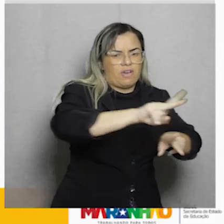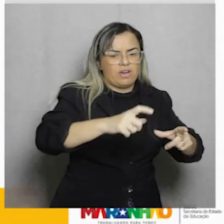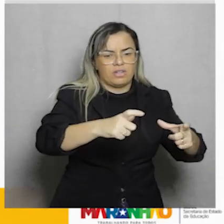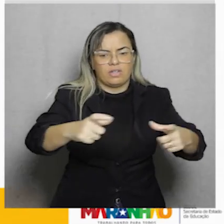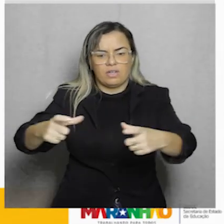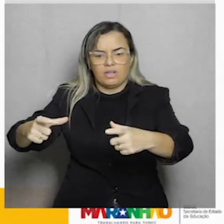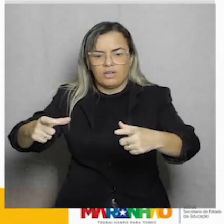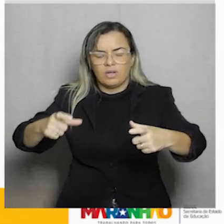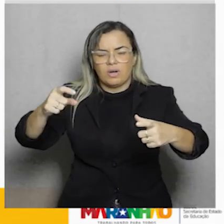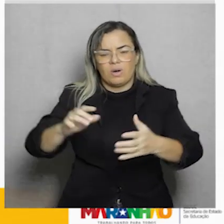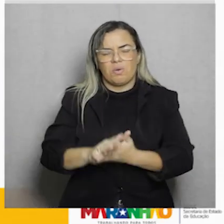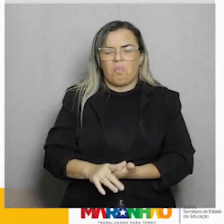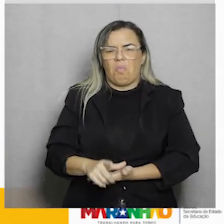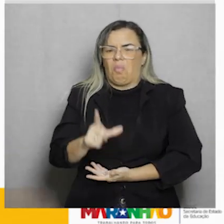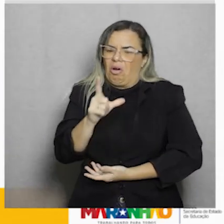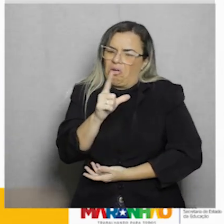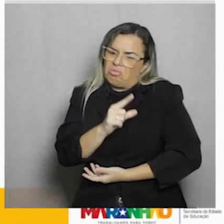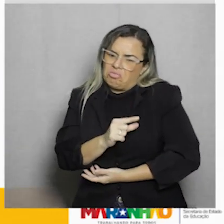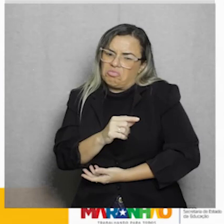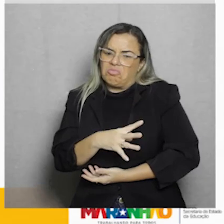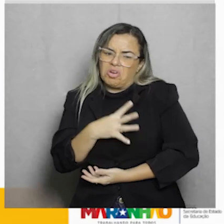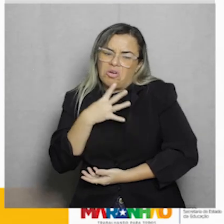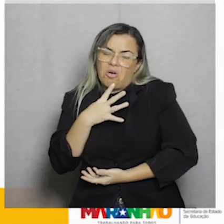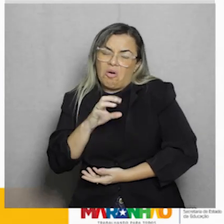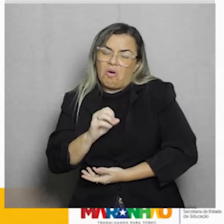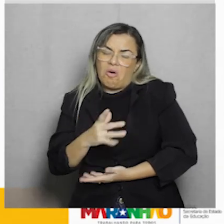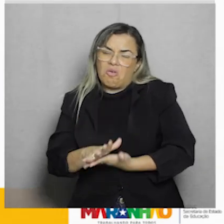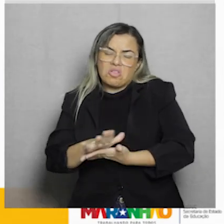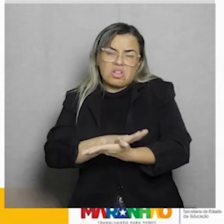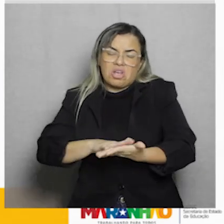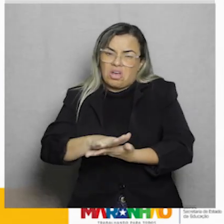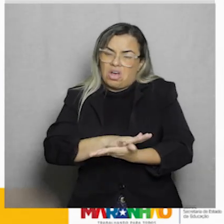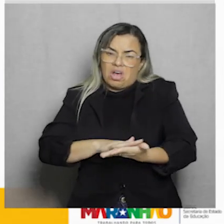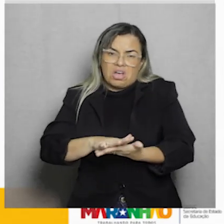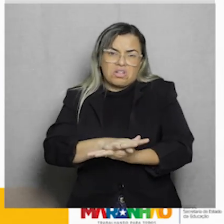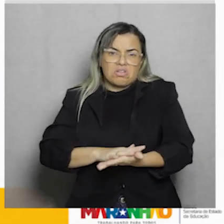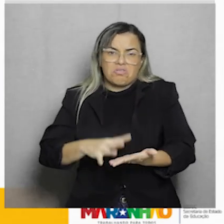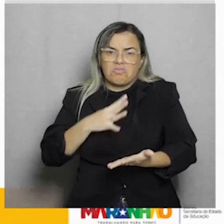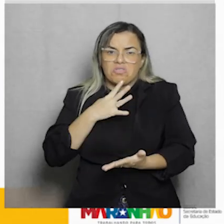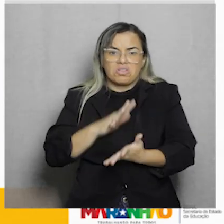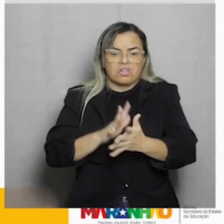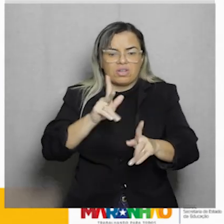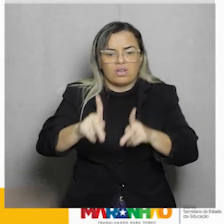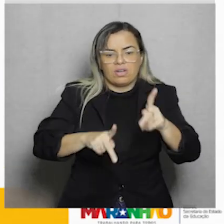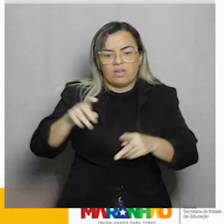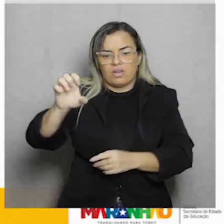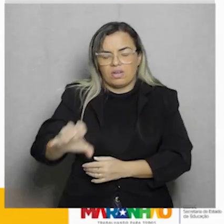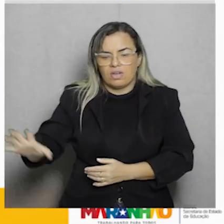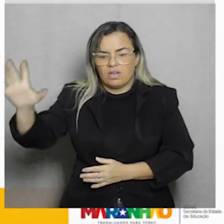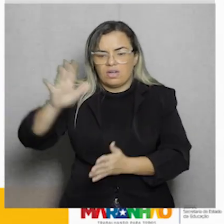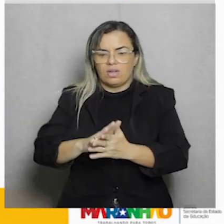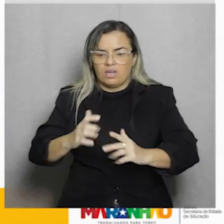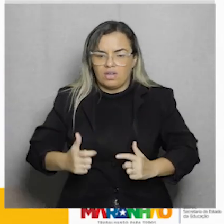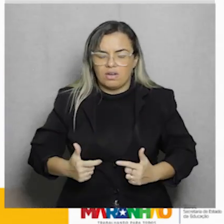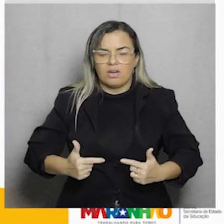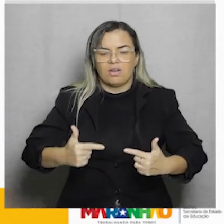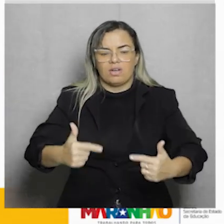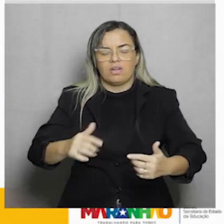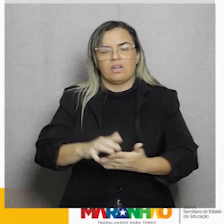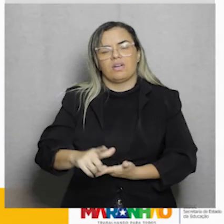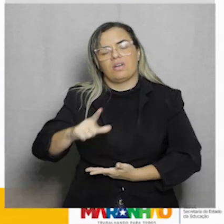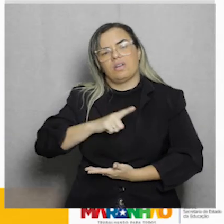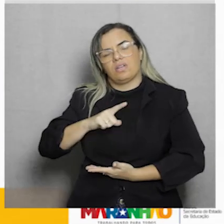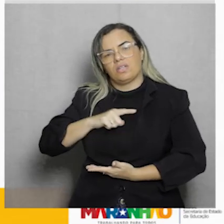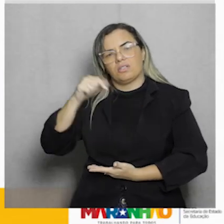lugares eram pouco ou nada o quê? Conhecidos das populações europeias. Daí a guerra ter sido uma grande aula de